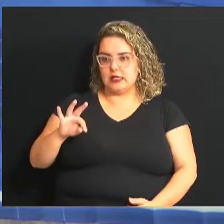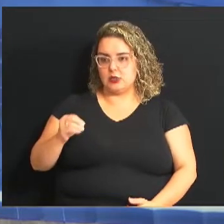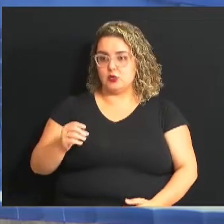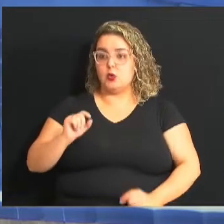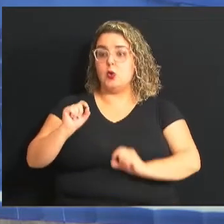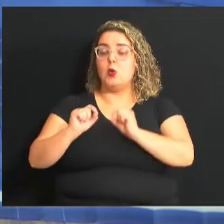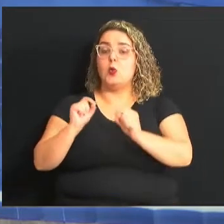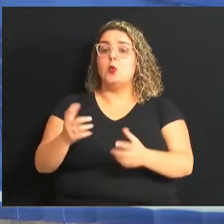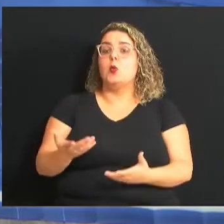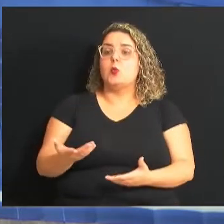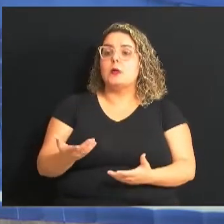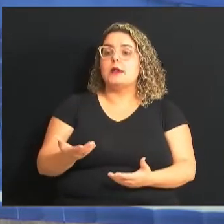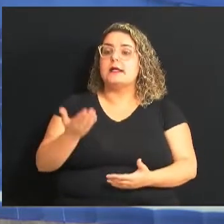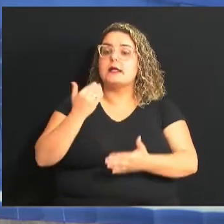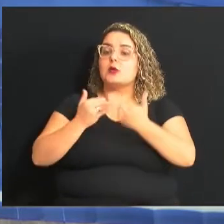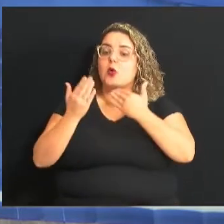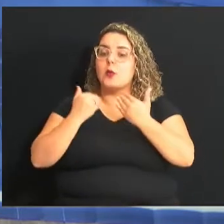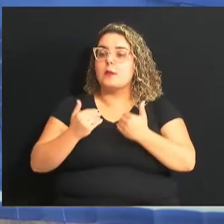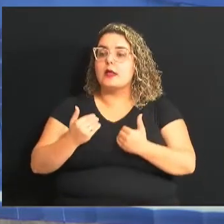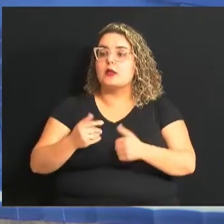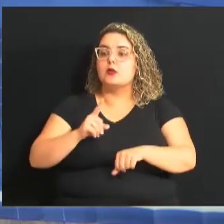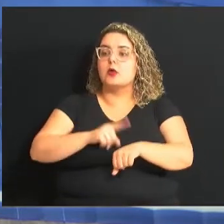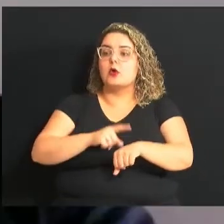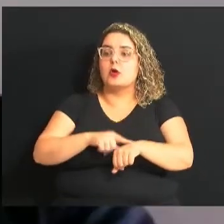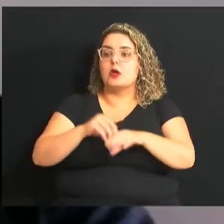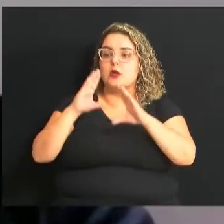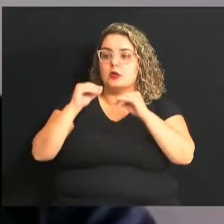do jantar?